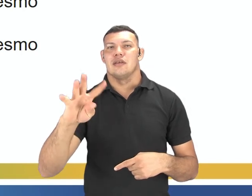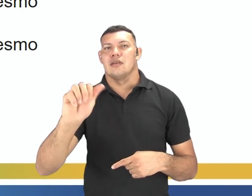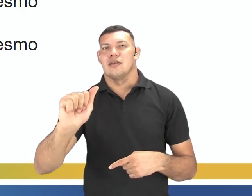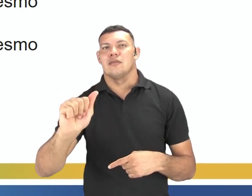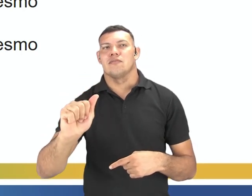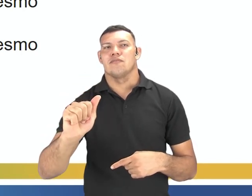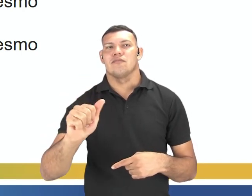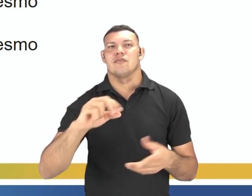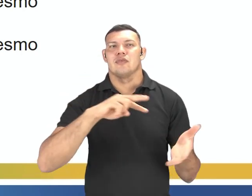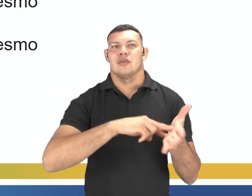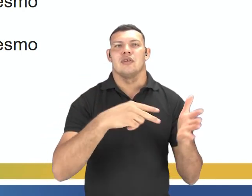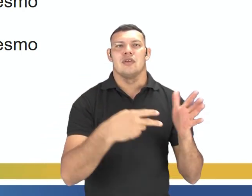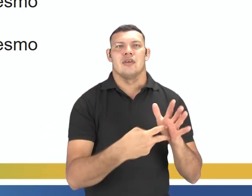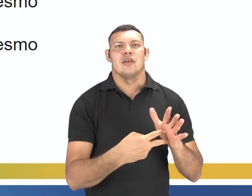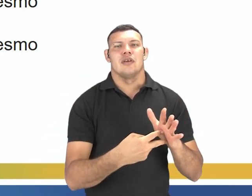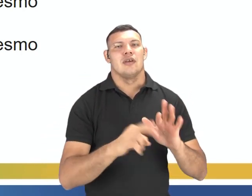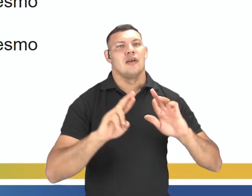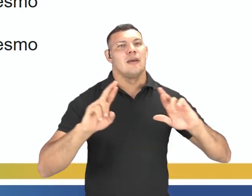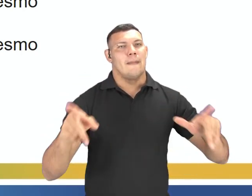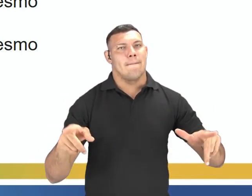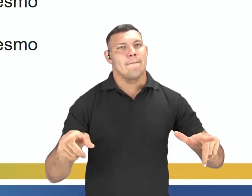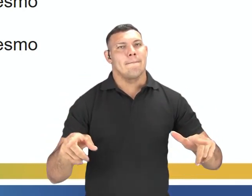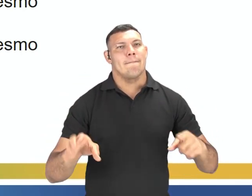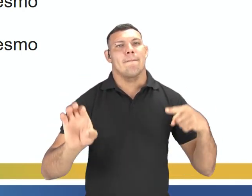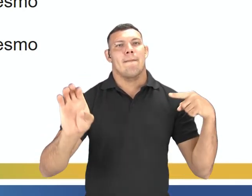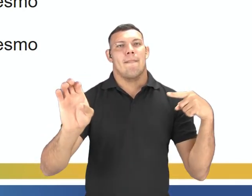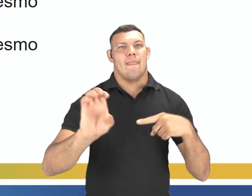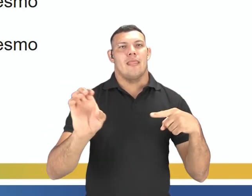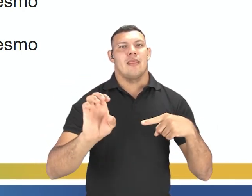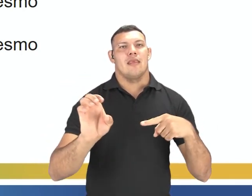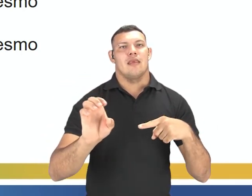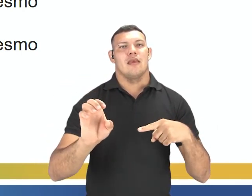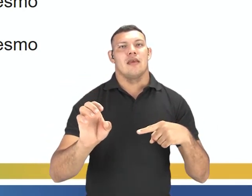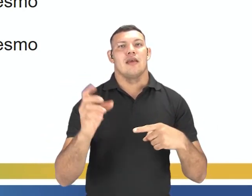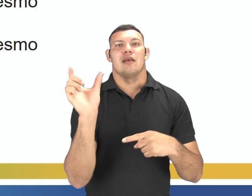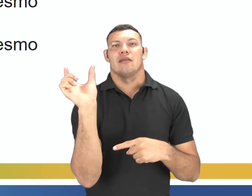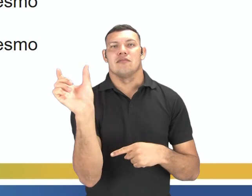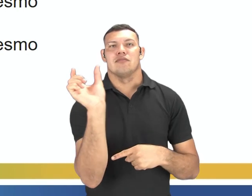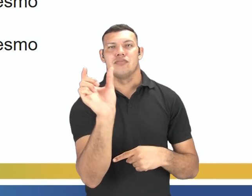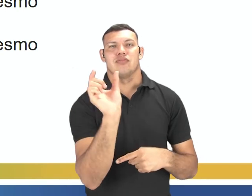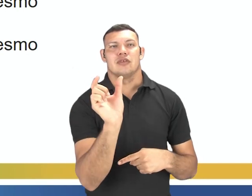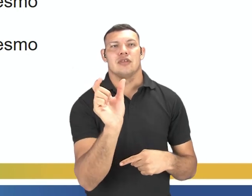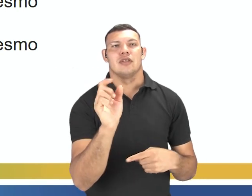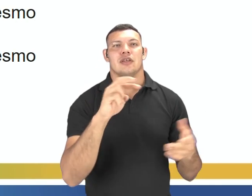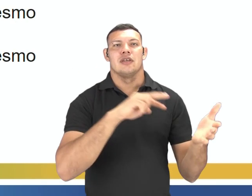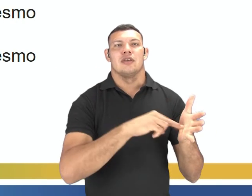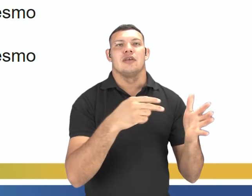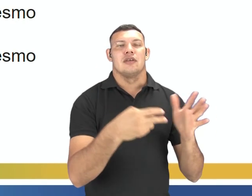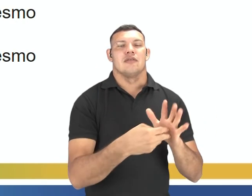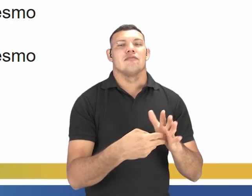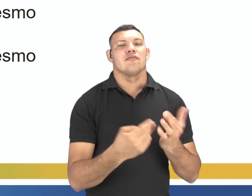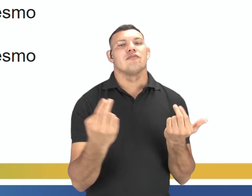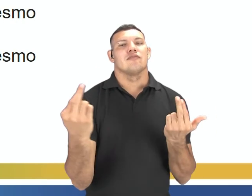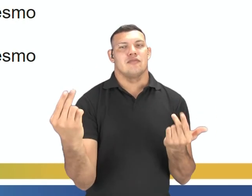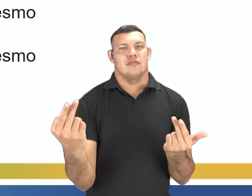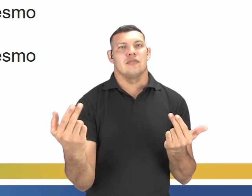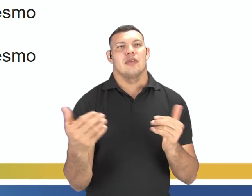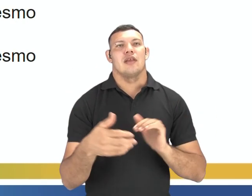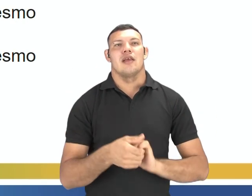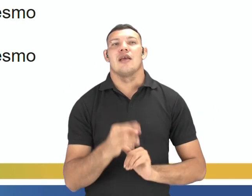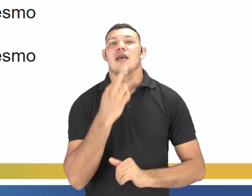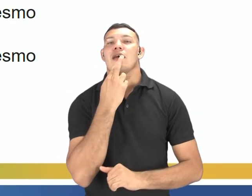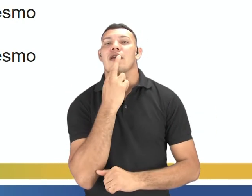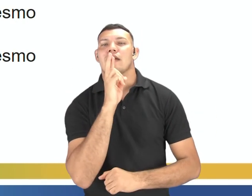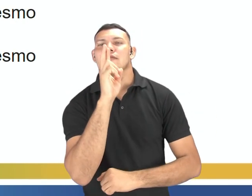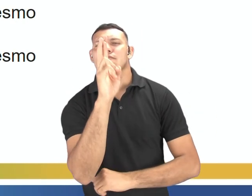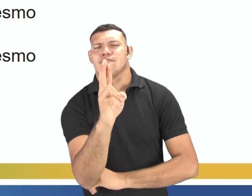e sexta terem o mesmo som e significado equivalente? Vamos para a resposta.